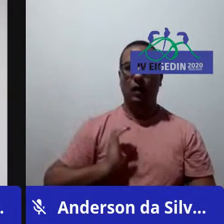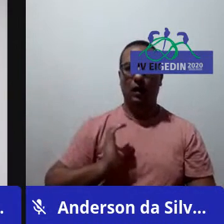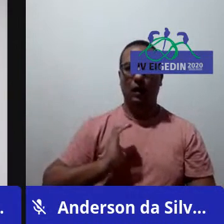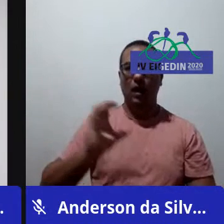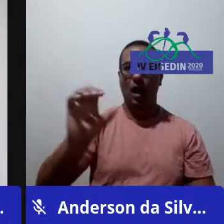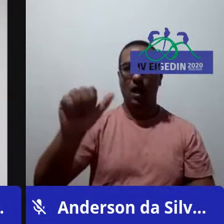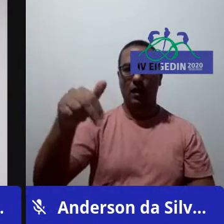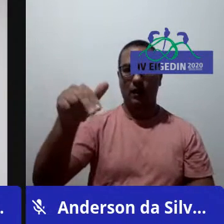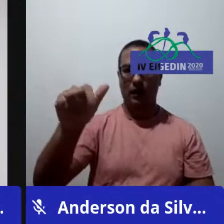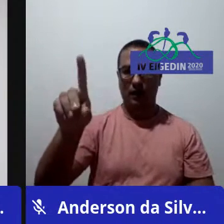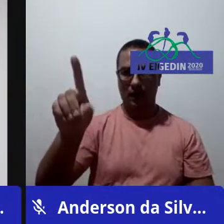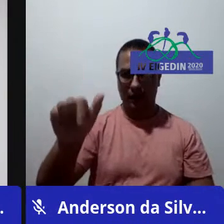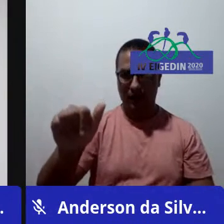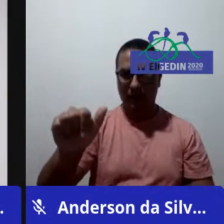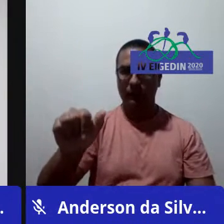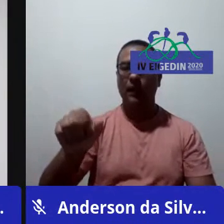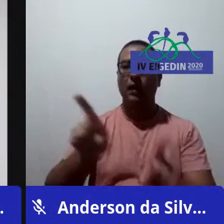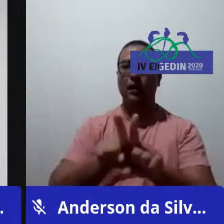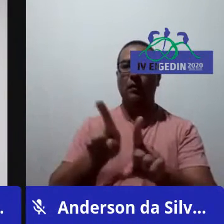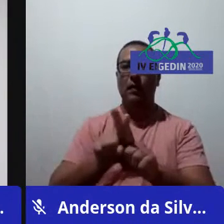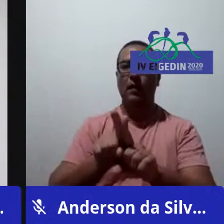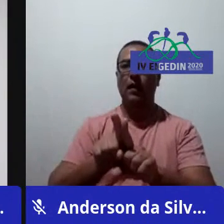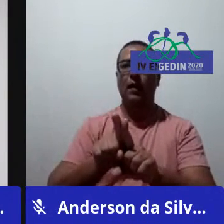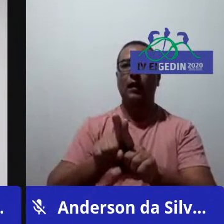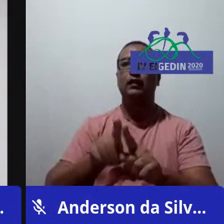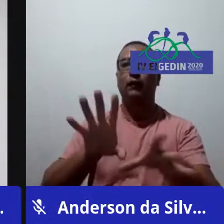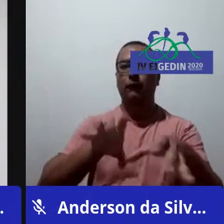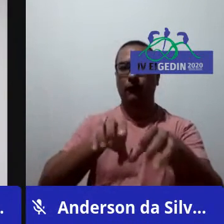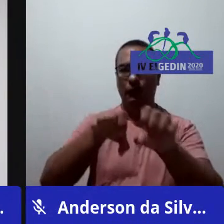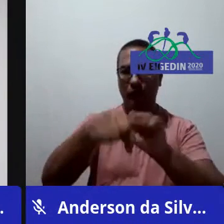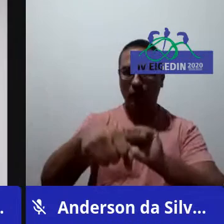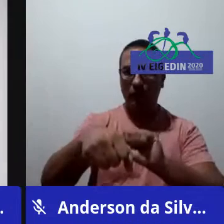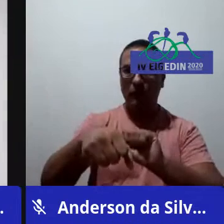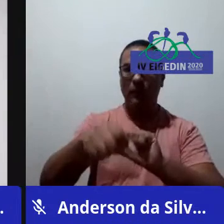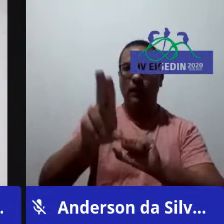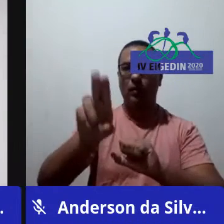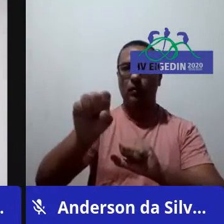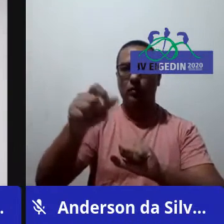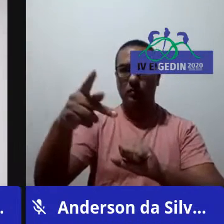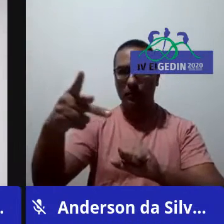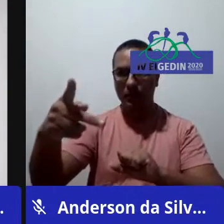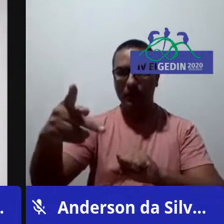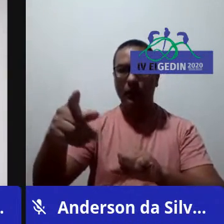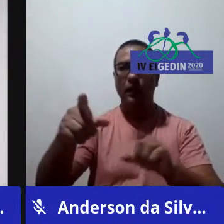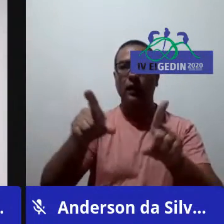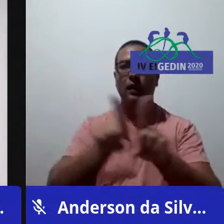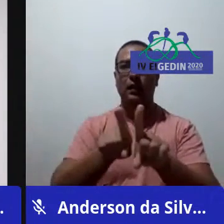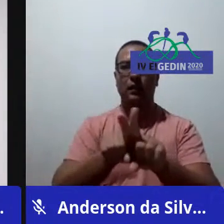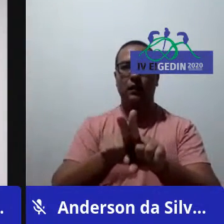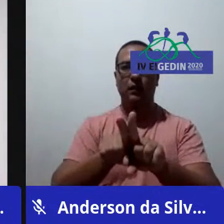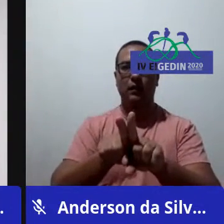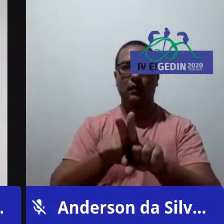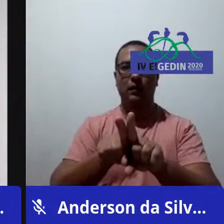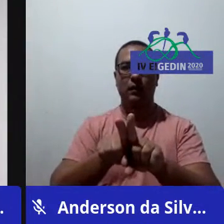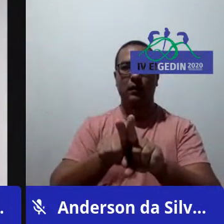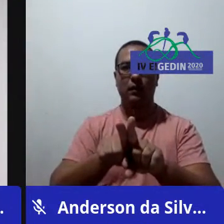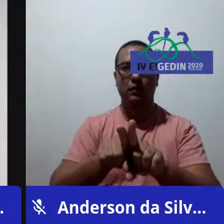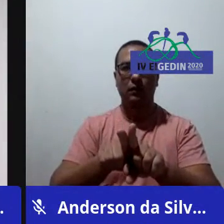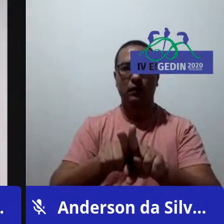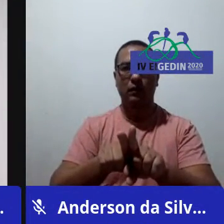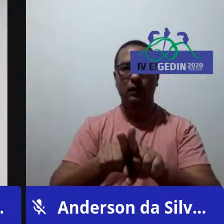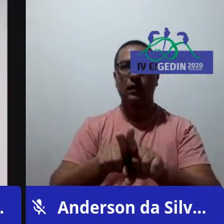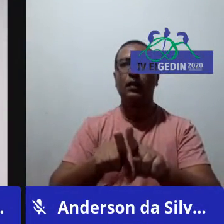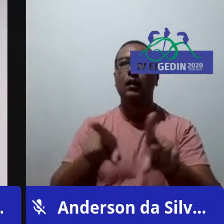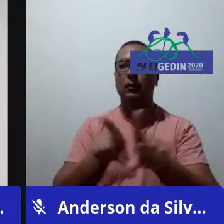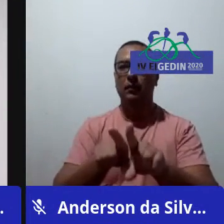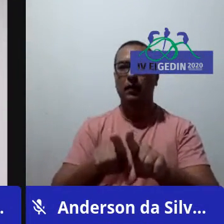e do Trabalho pela USP, é certificado em Change Management and Design Thinking, além de ser